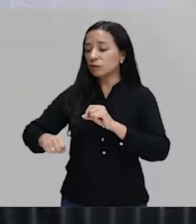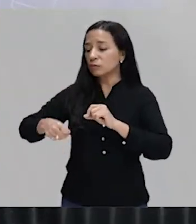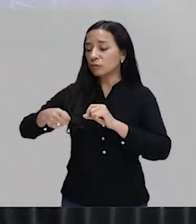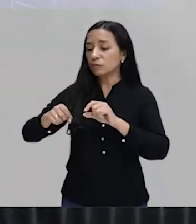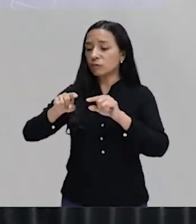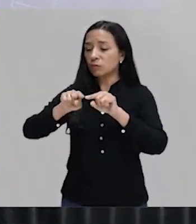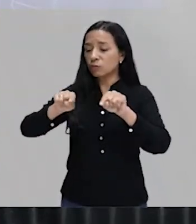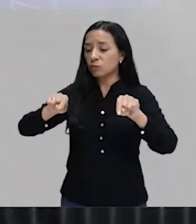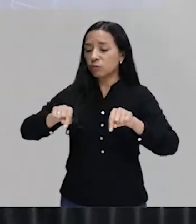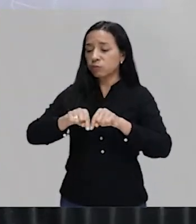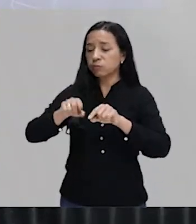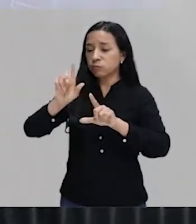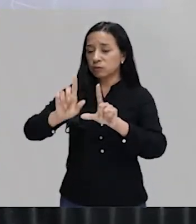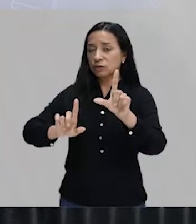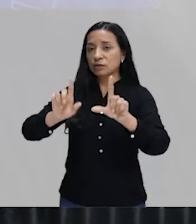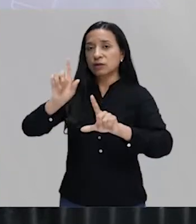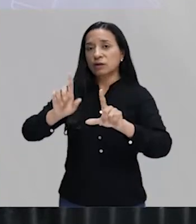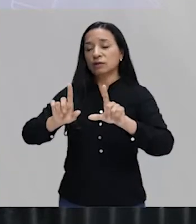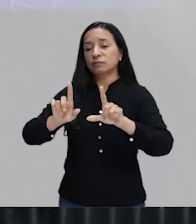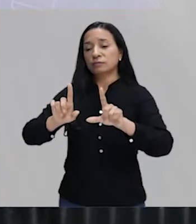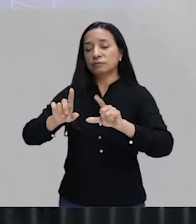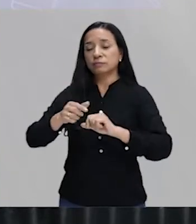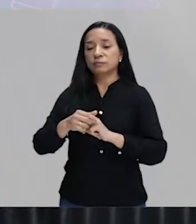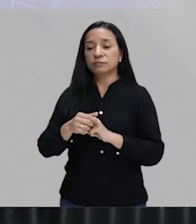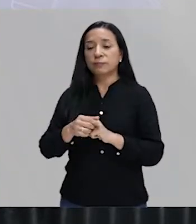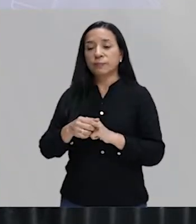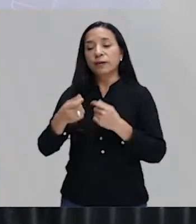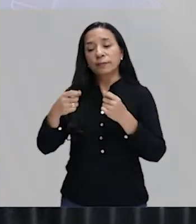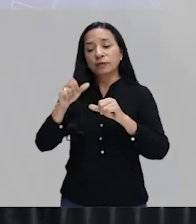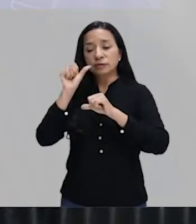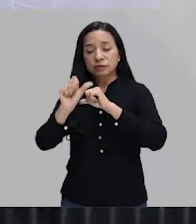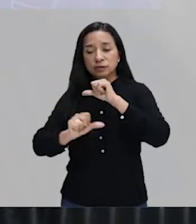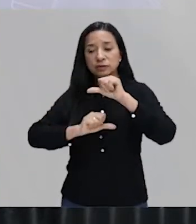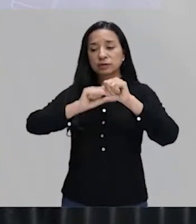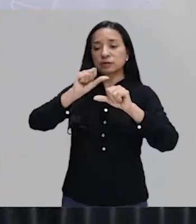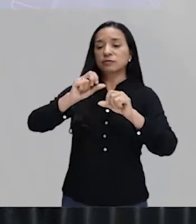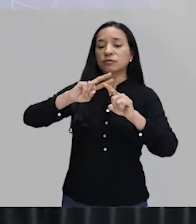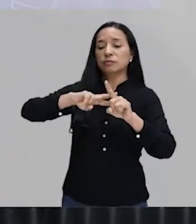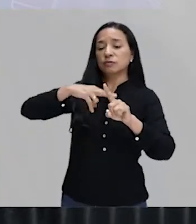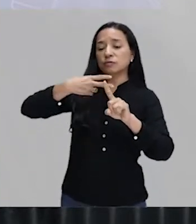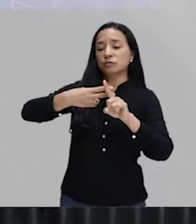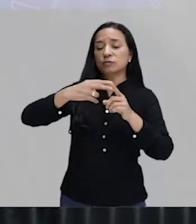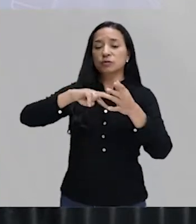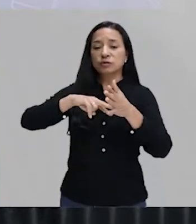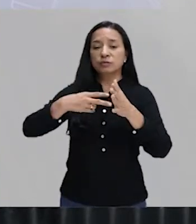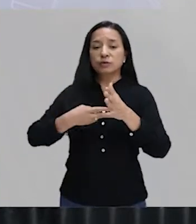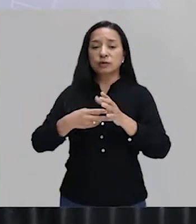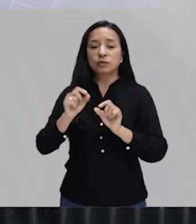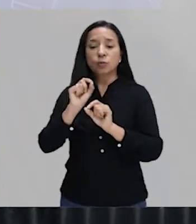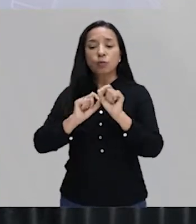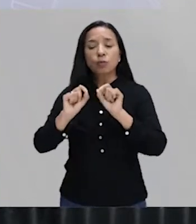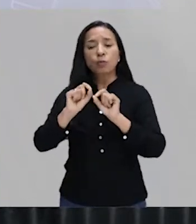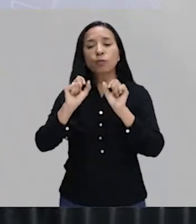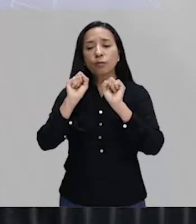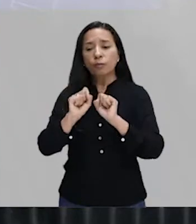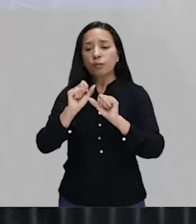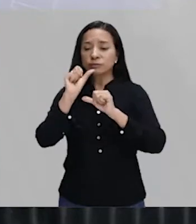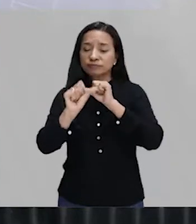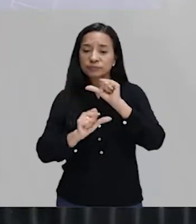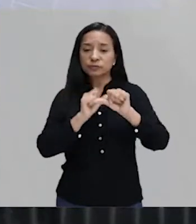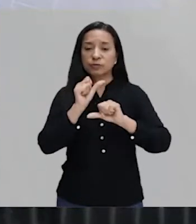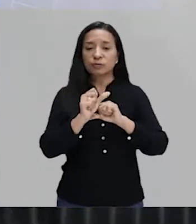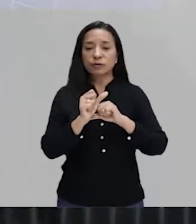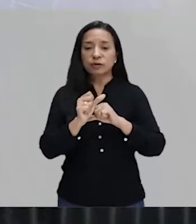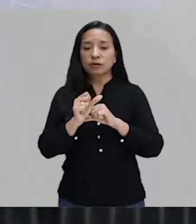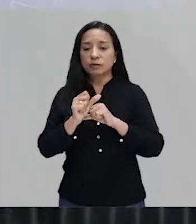sala? As malas e tal. Então, tem que desfazer a ambiguidade. Vamos ver como é que a gente pode fazer isso. Então, para a